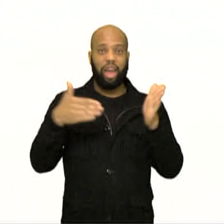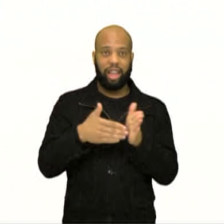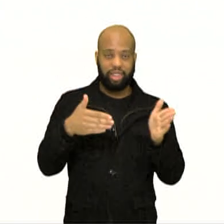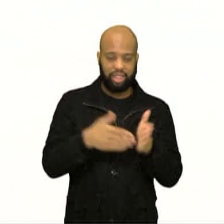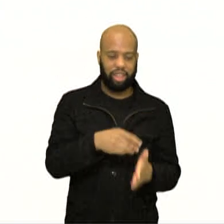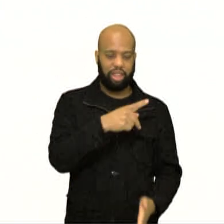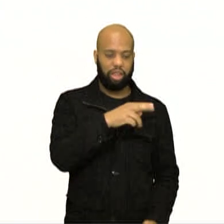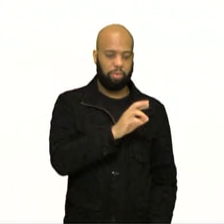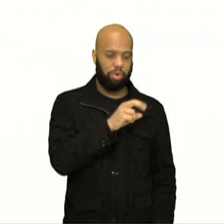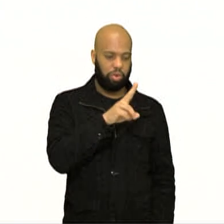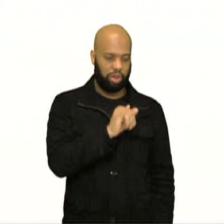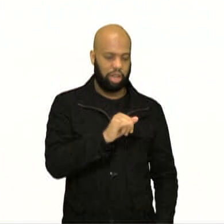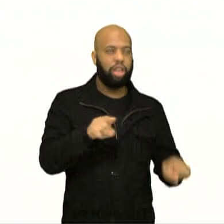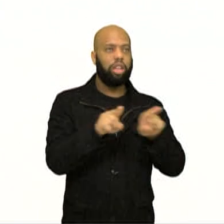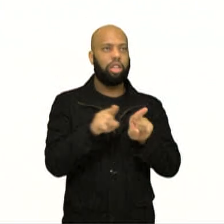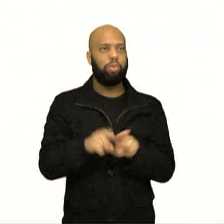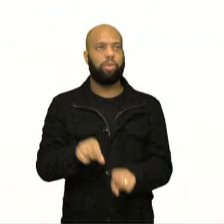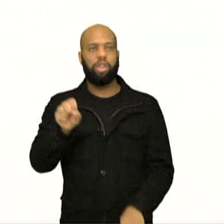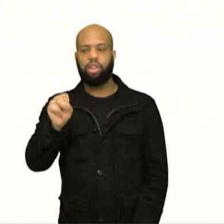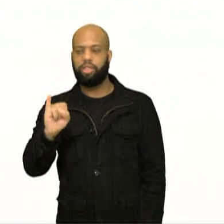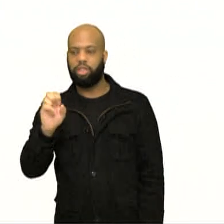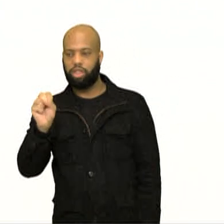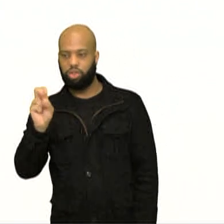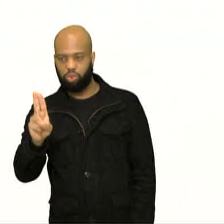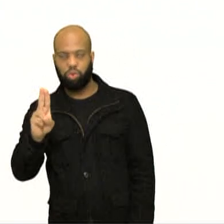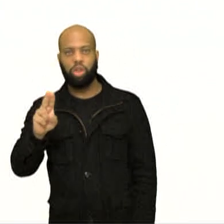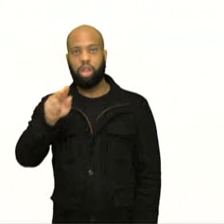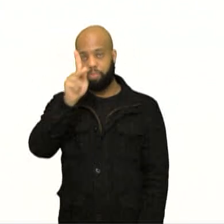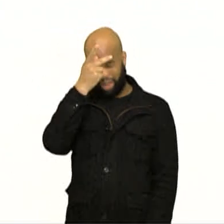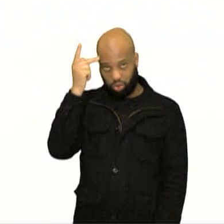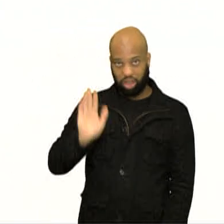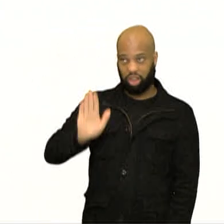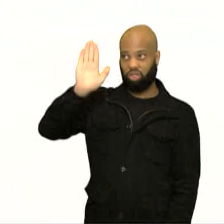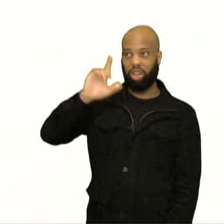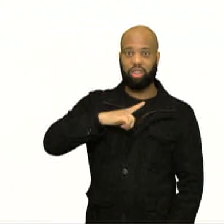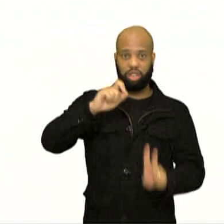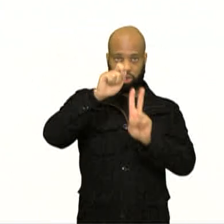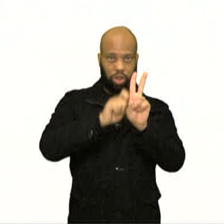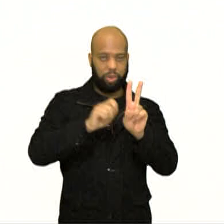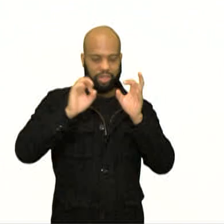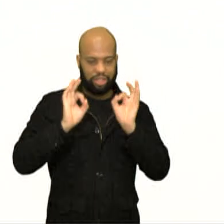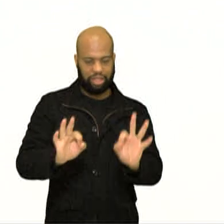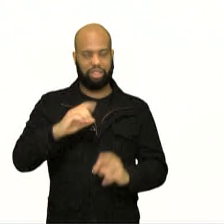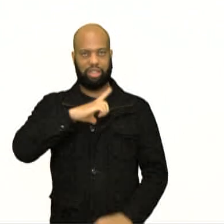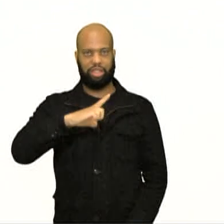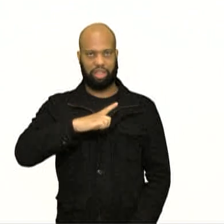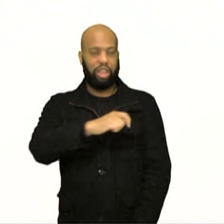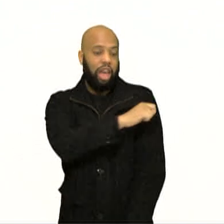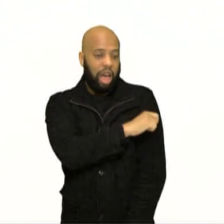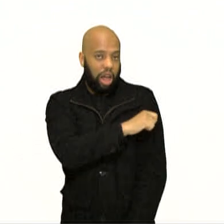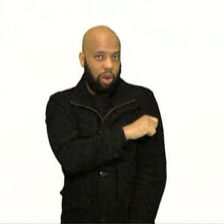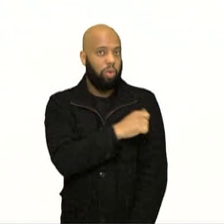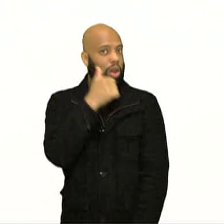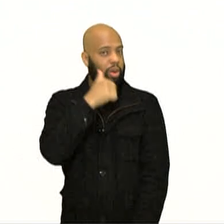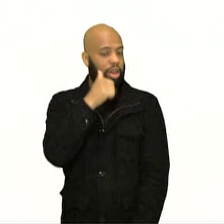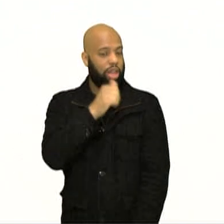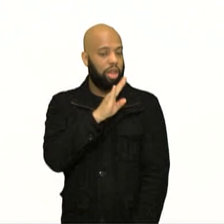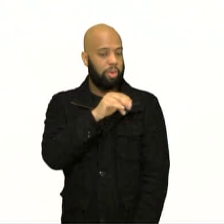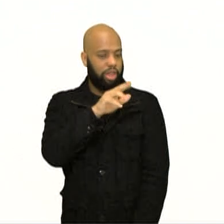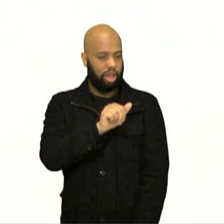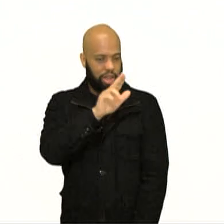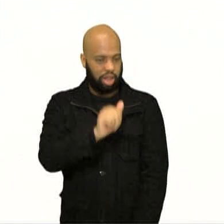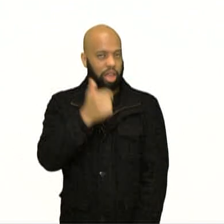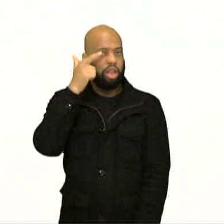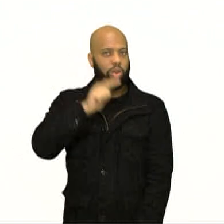e o SISU, os candidatos têm pouco mais de 2 meses para ter certeza. A estudante Bianca Pinheiro conseguiu